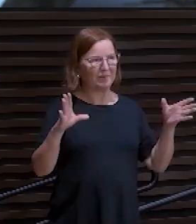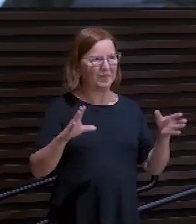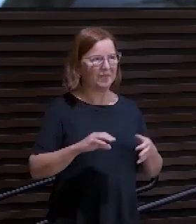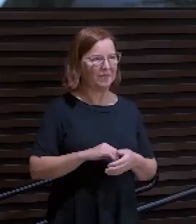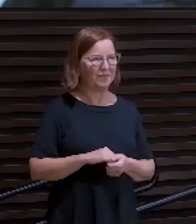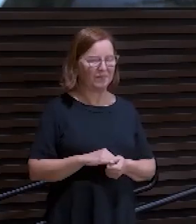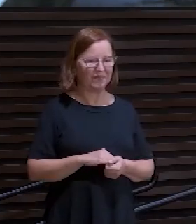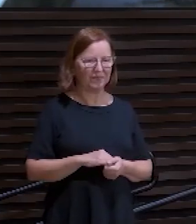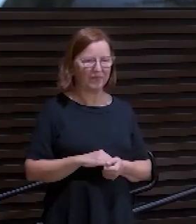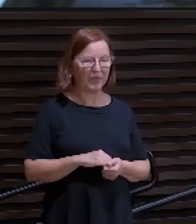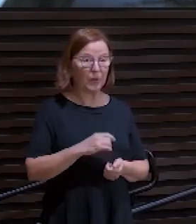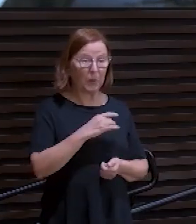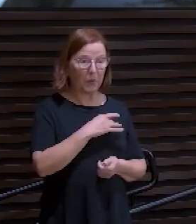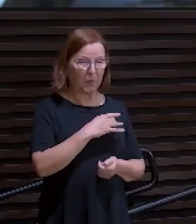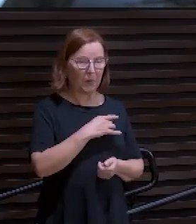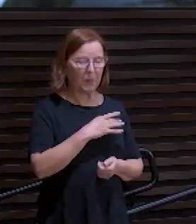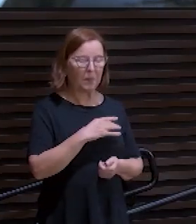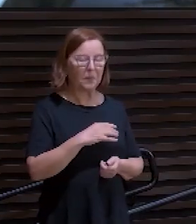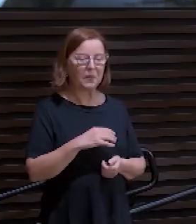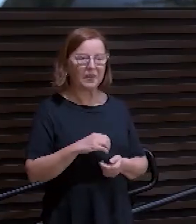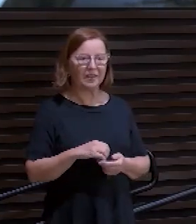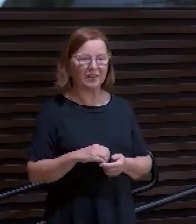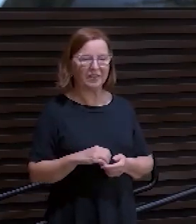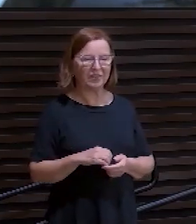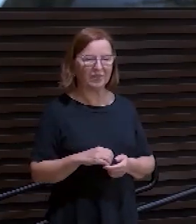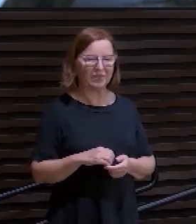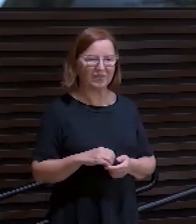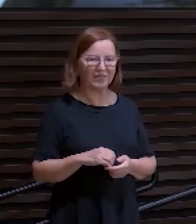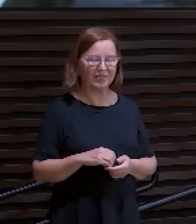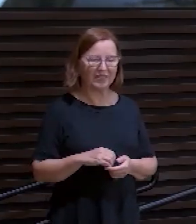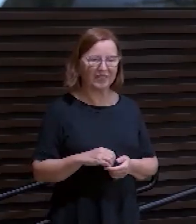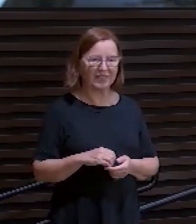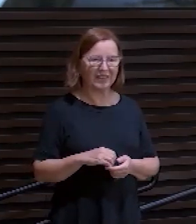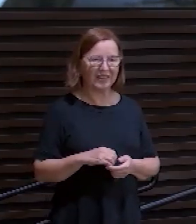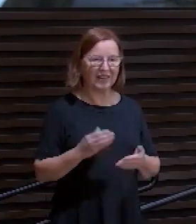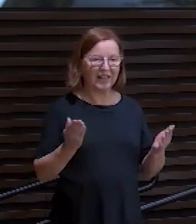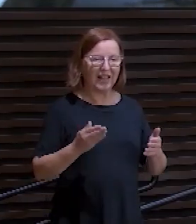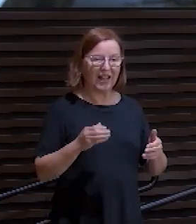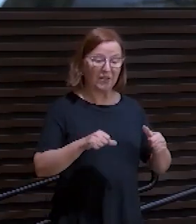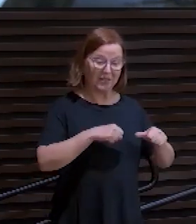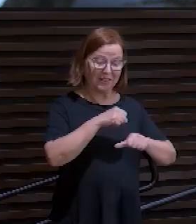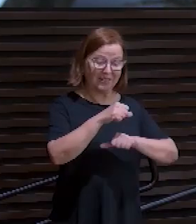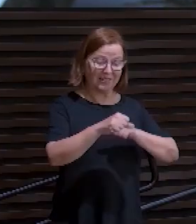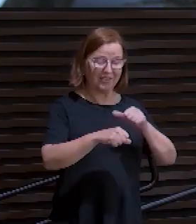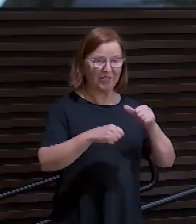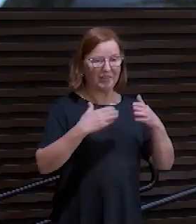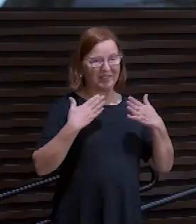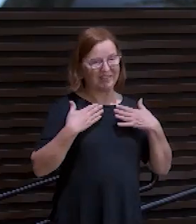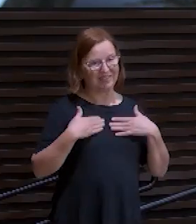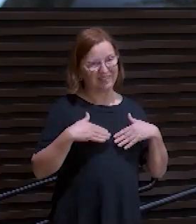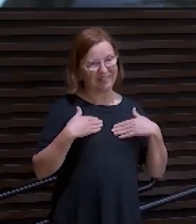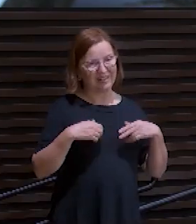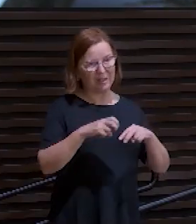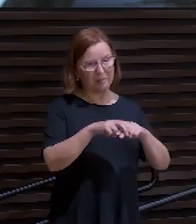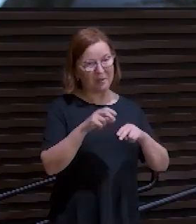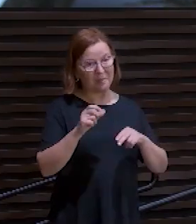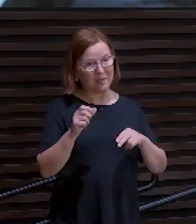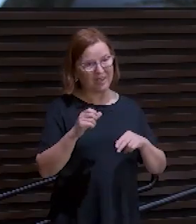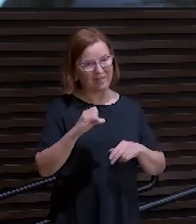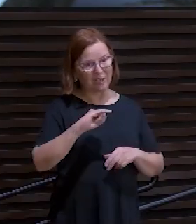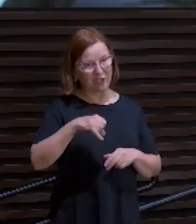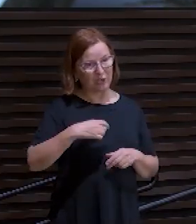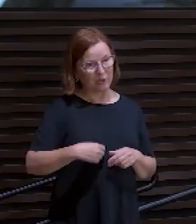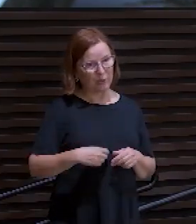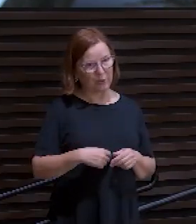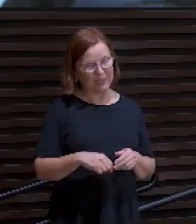O terror deles passa a ser tranquilizado pelas palavras de José. Ele diz assim: